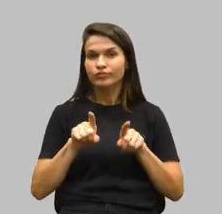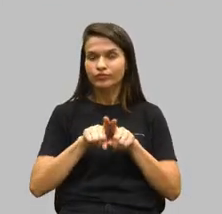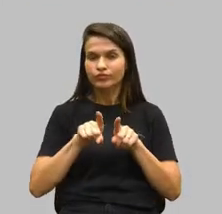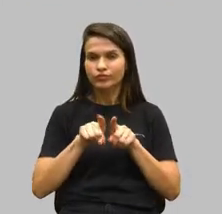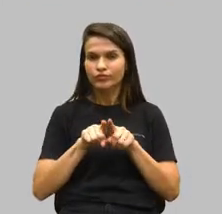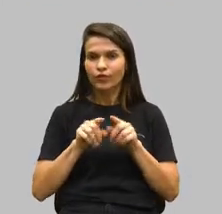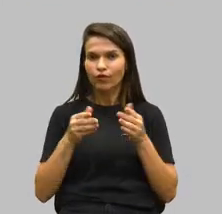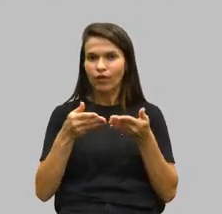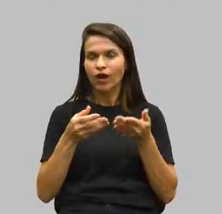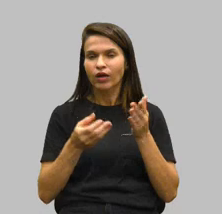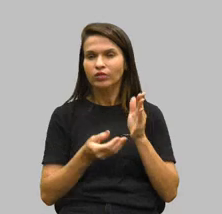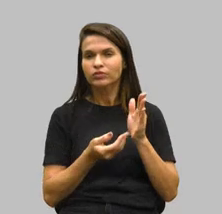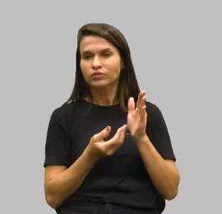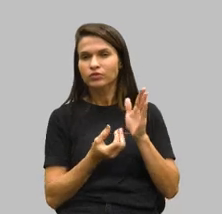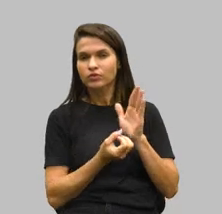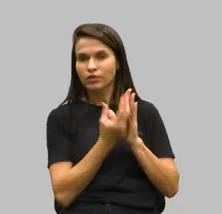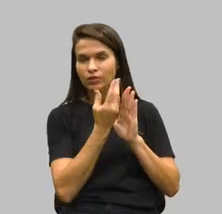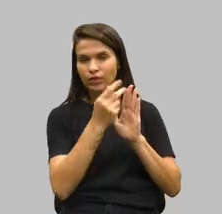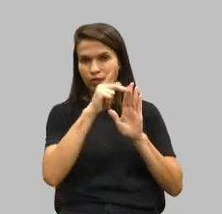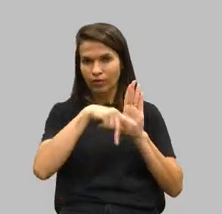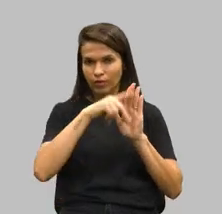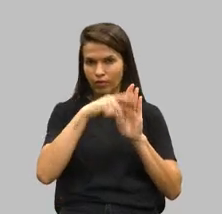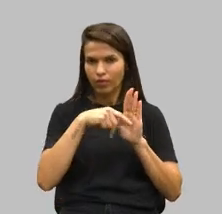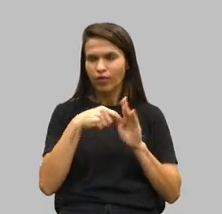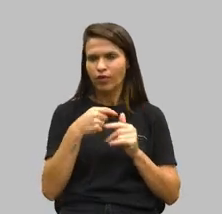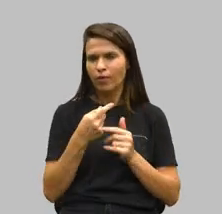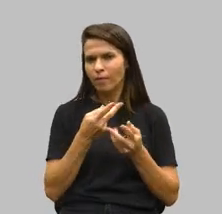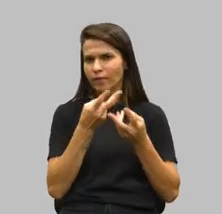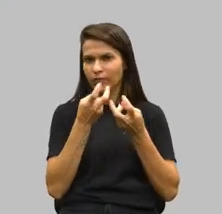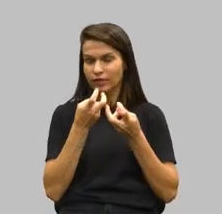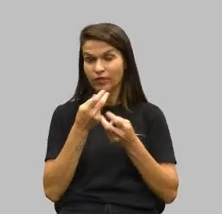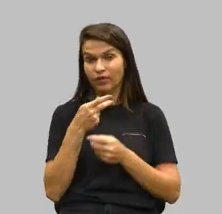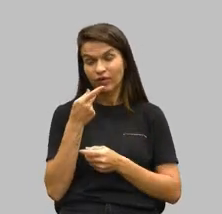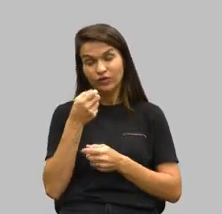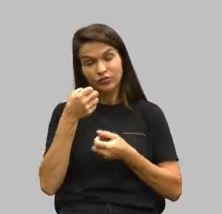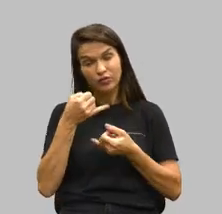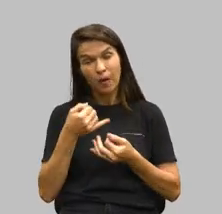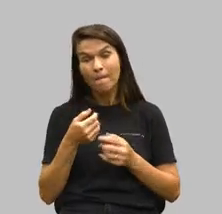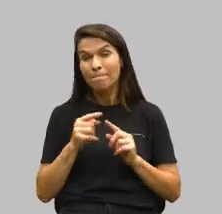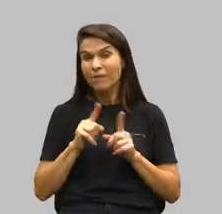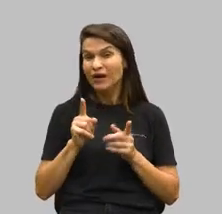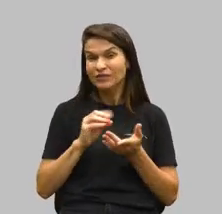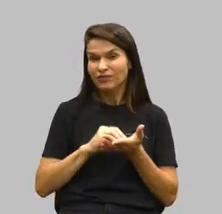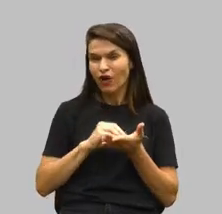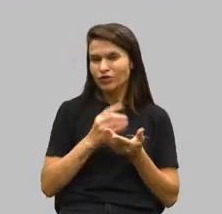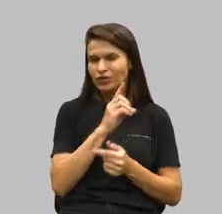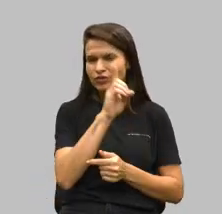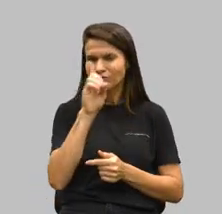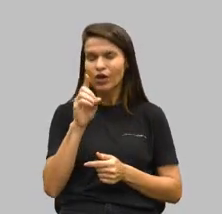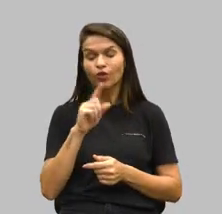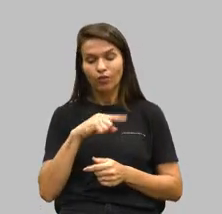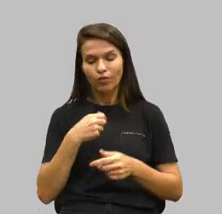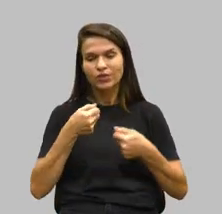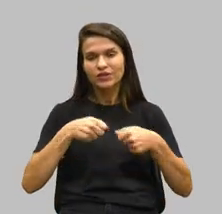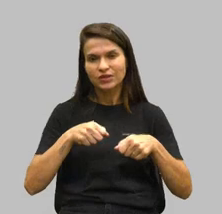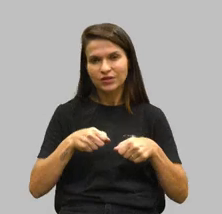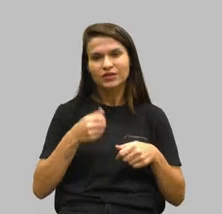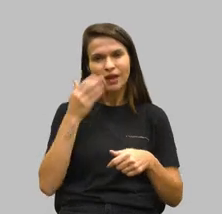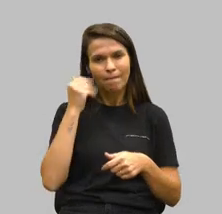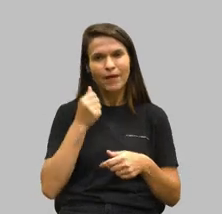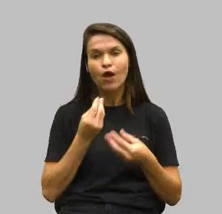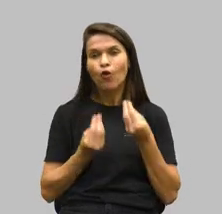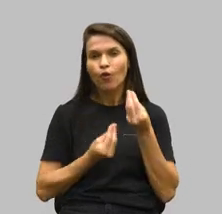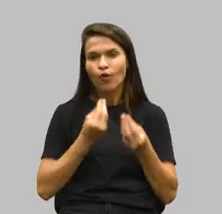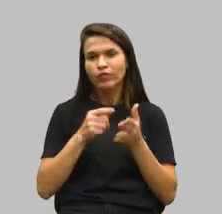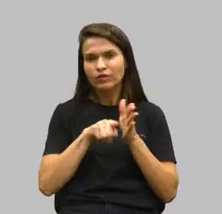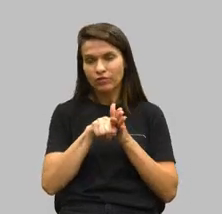do plano eu vi que a senhora mencionou mas não tem data né e a gente precisa saber como que vai ser feita essa consulta